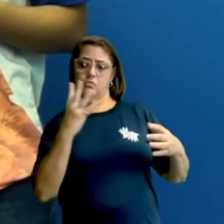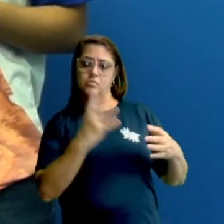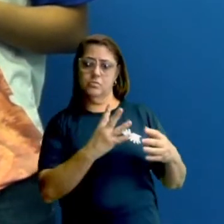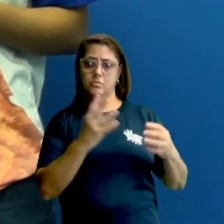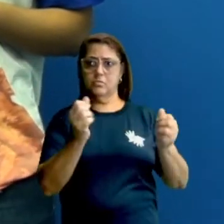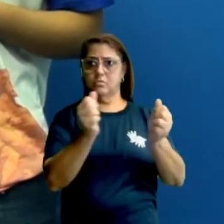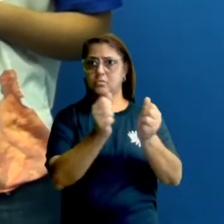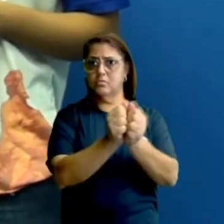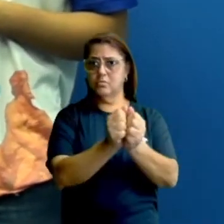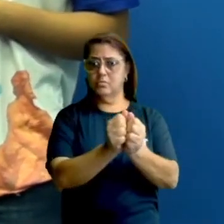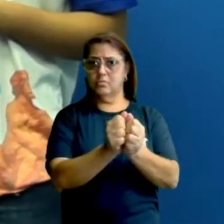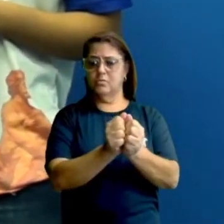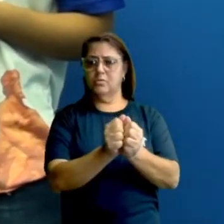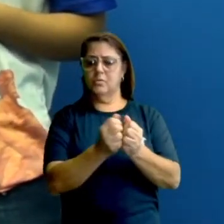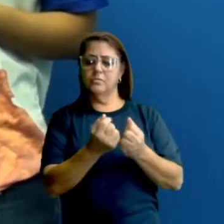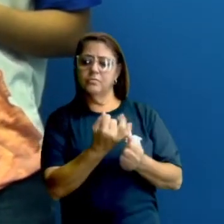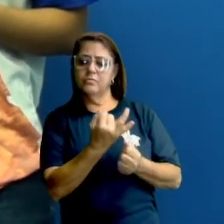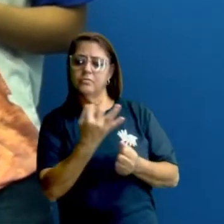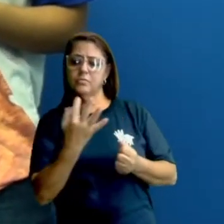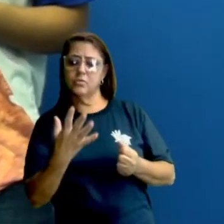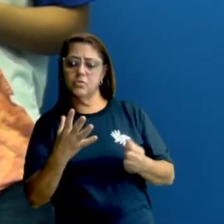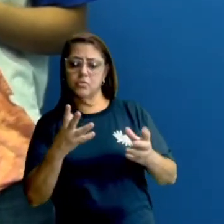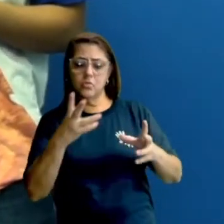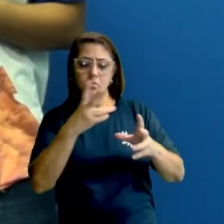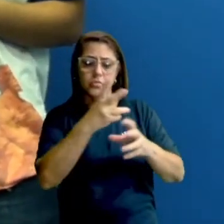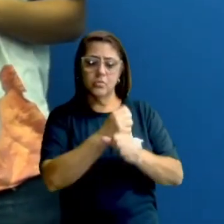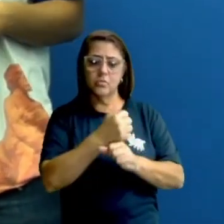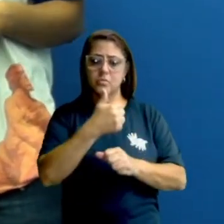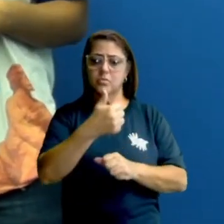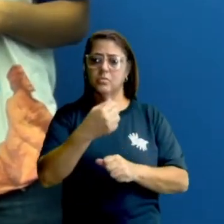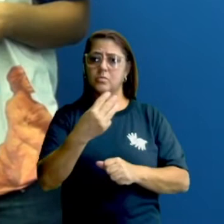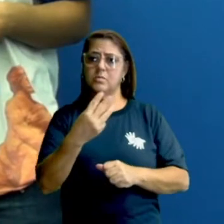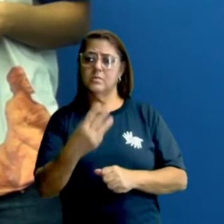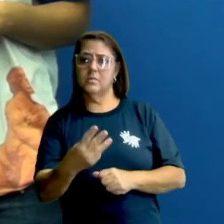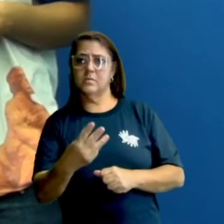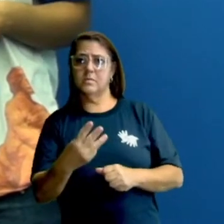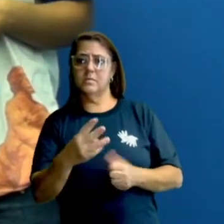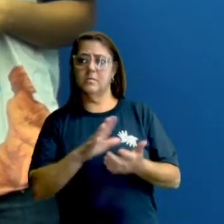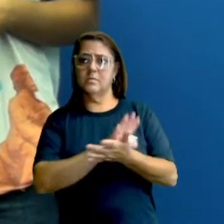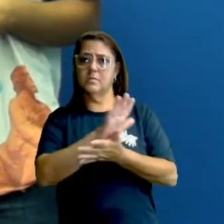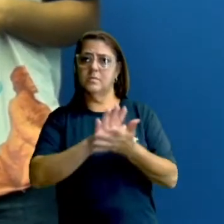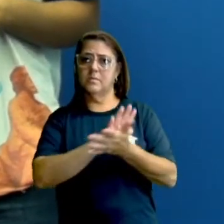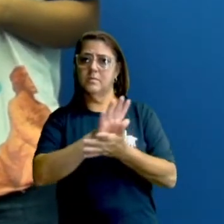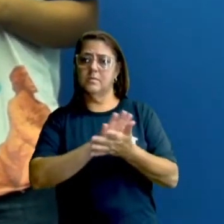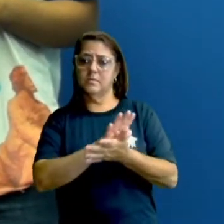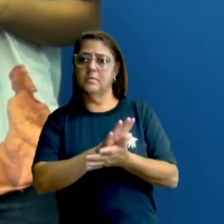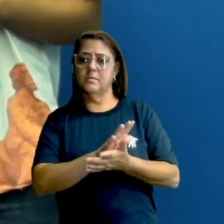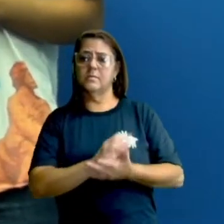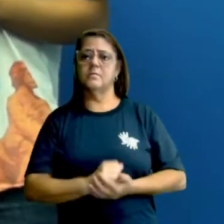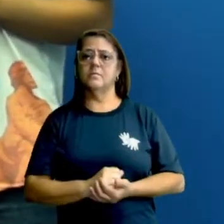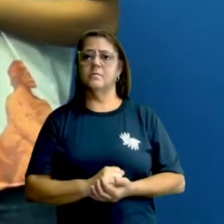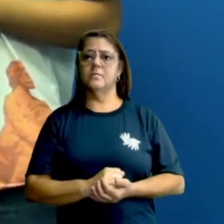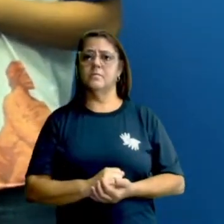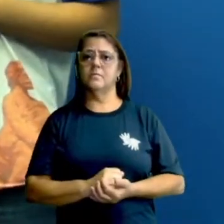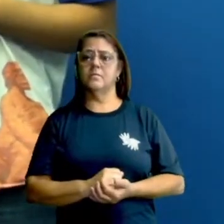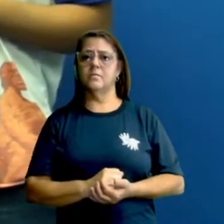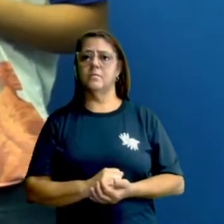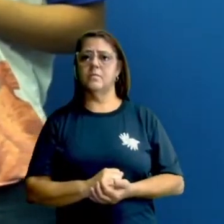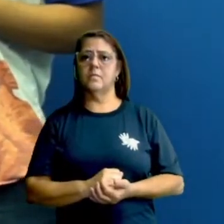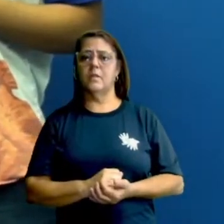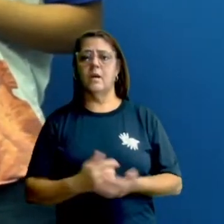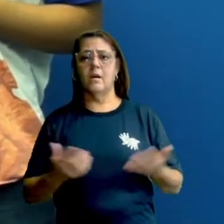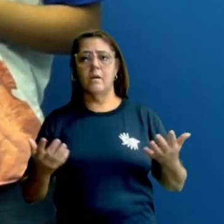do seu pai. E isso totalizava 13 brigadeiros. Então,